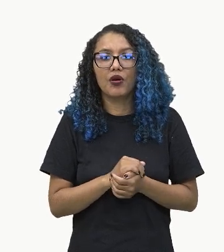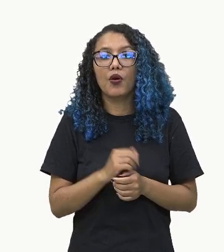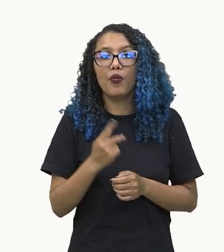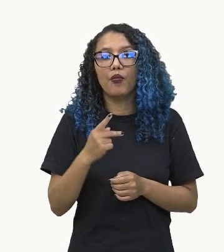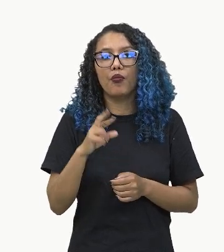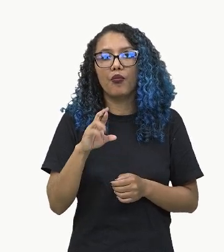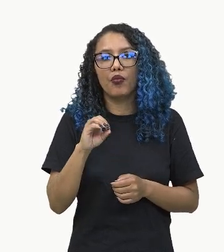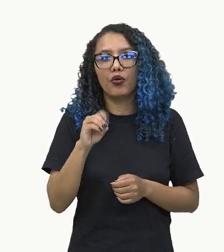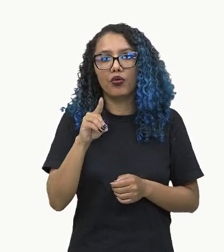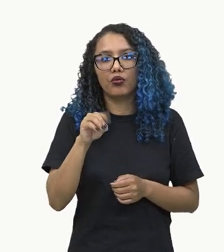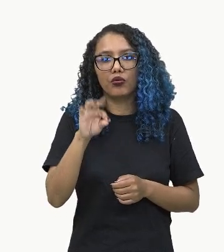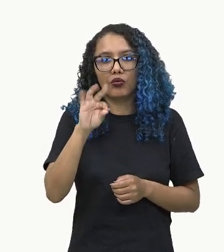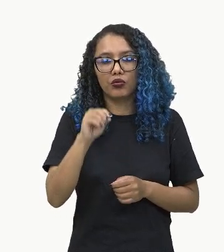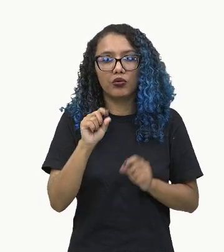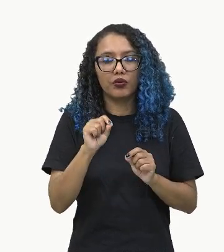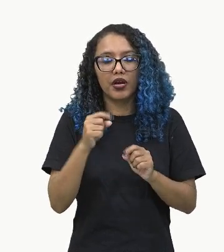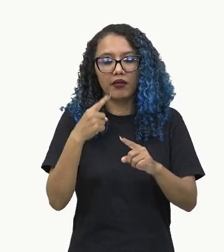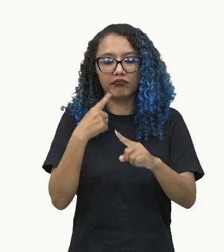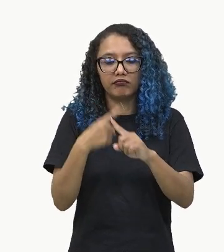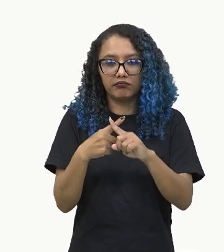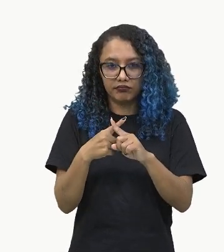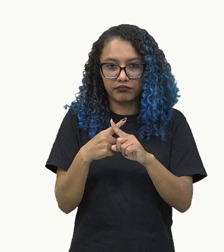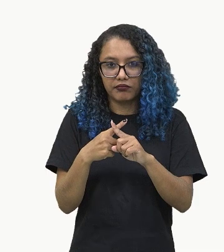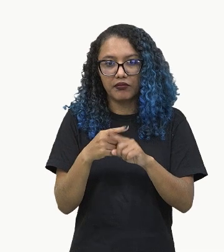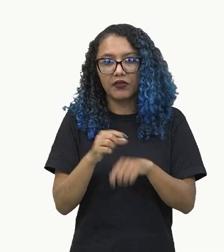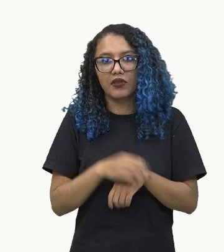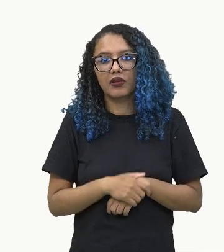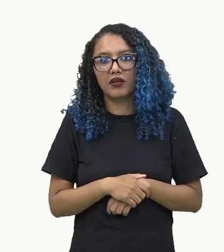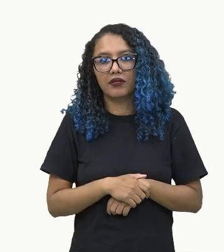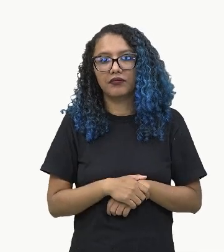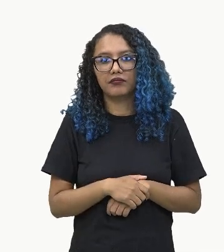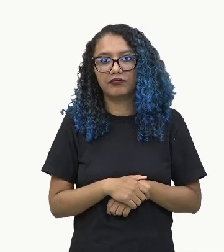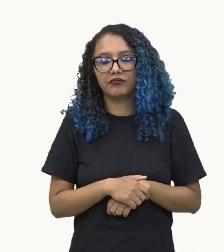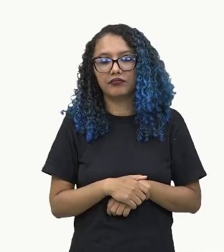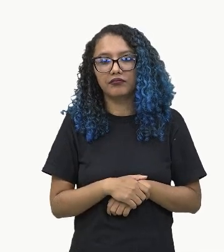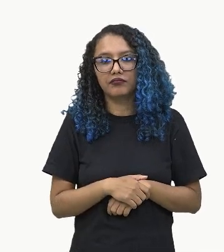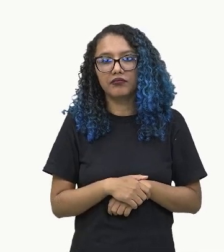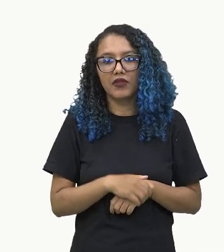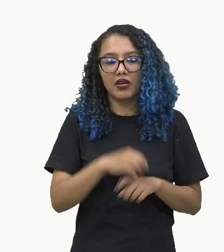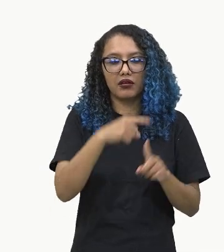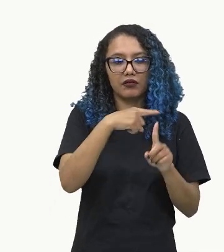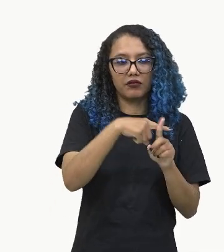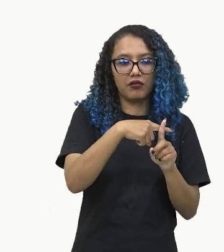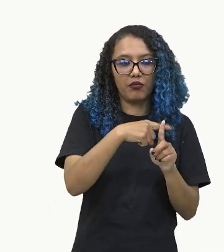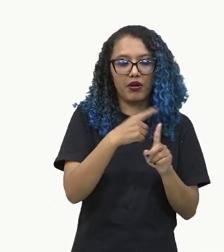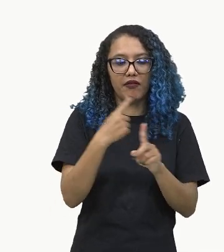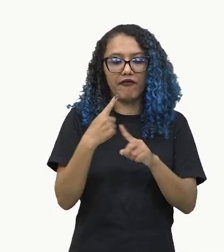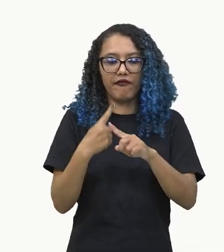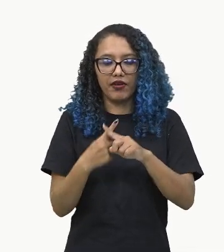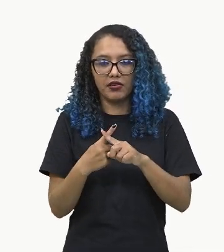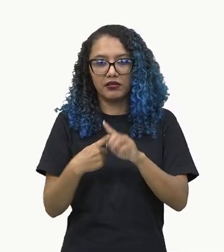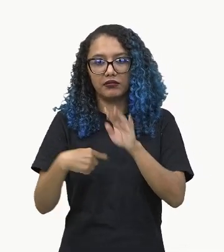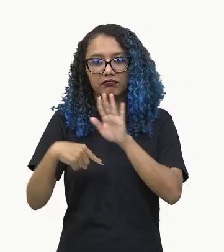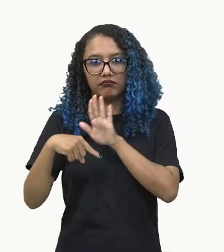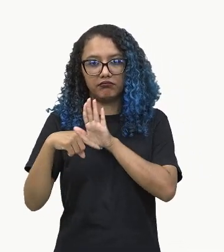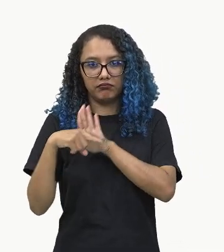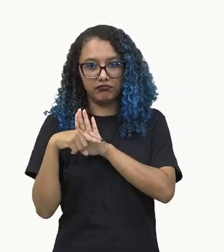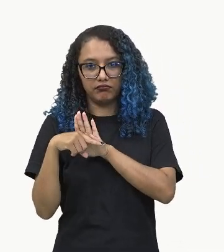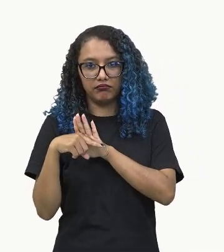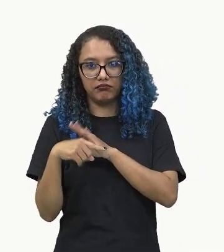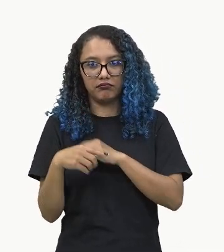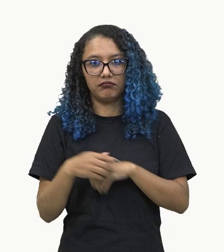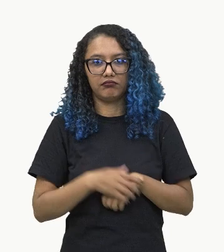multiplicação. Produto da soma pela diferença. Tá? Soma, adição,